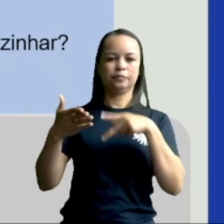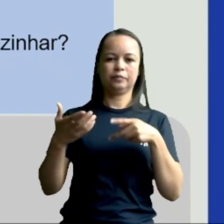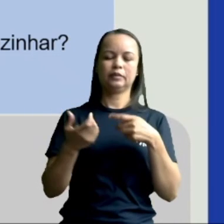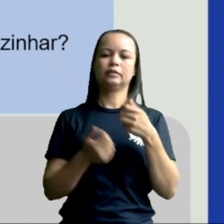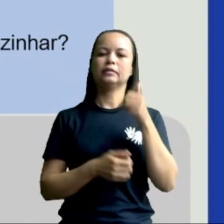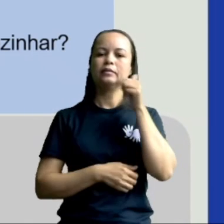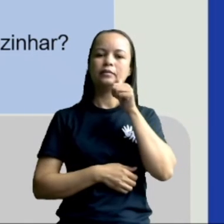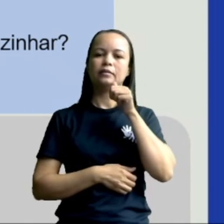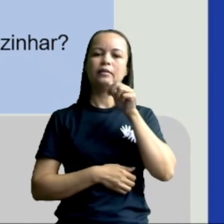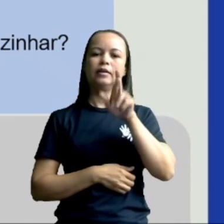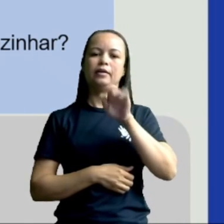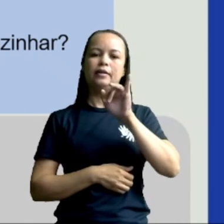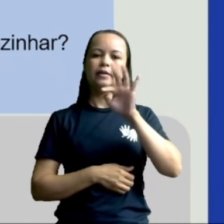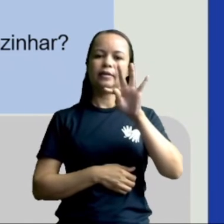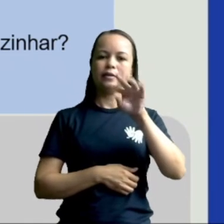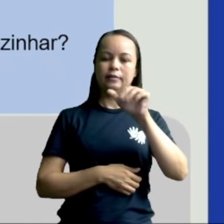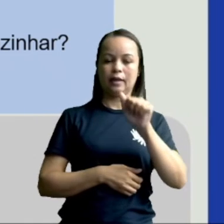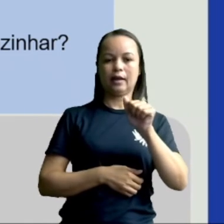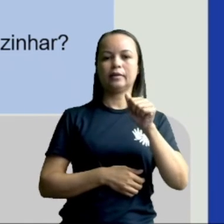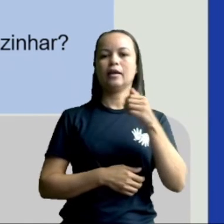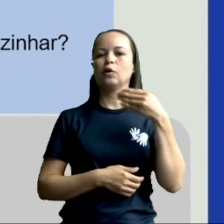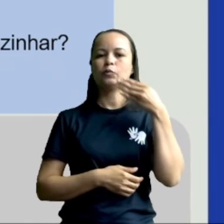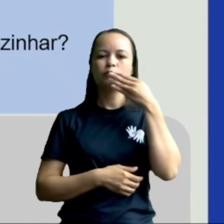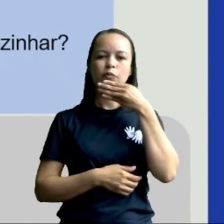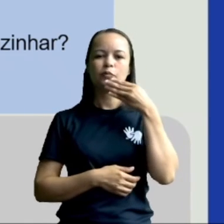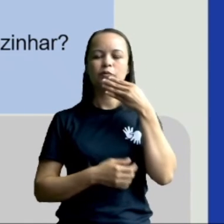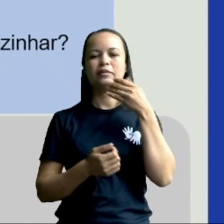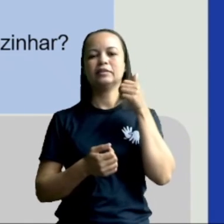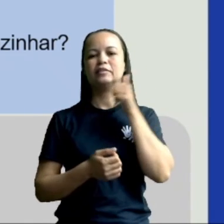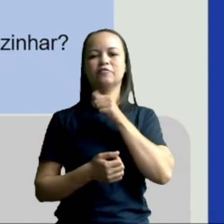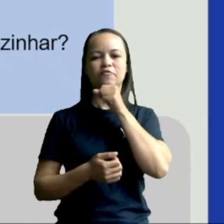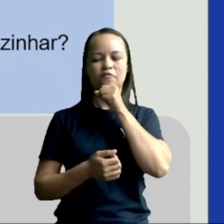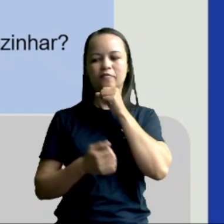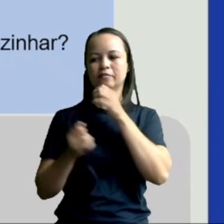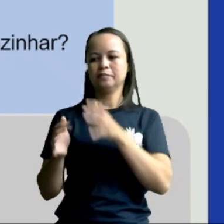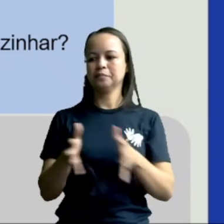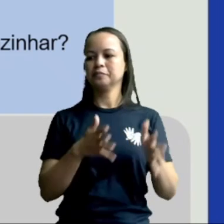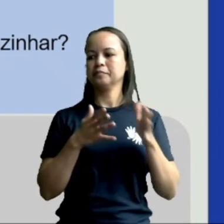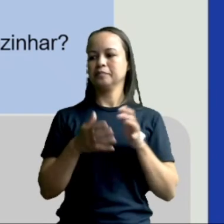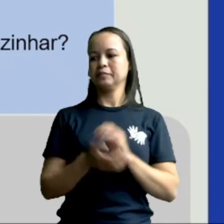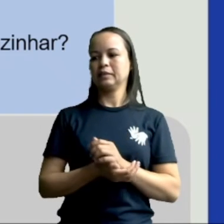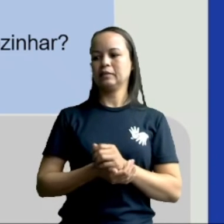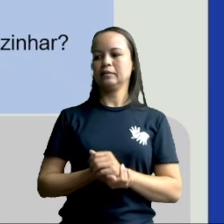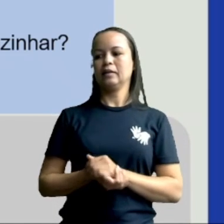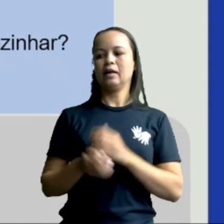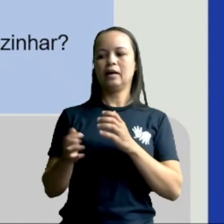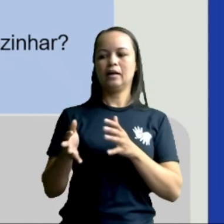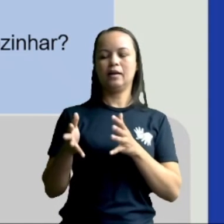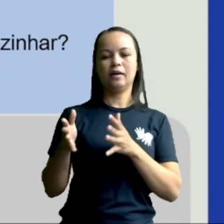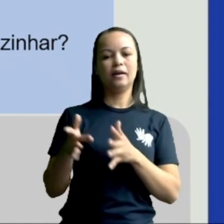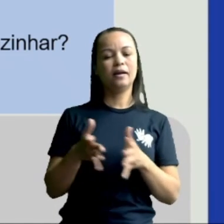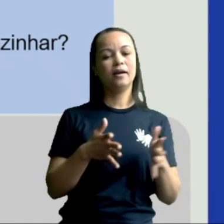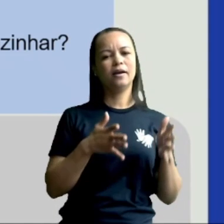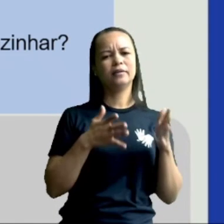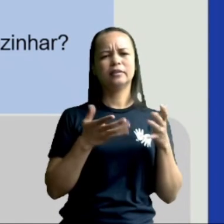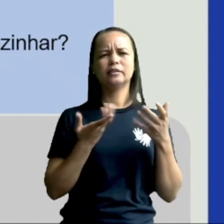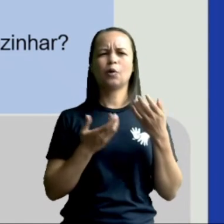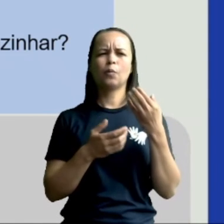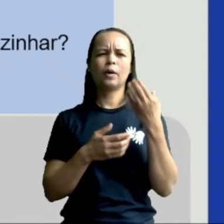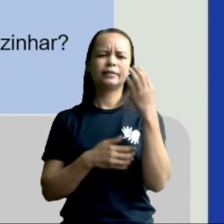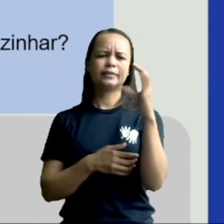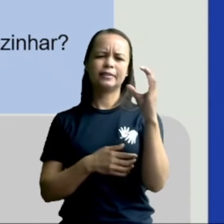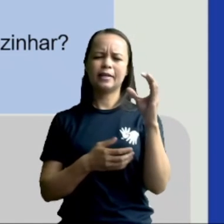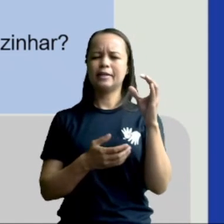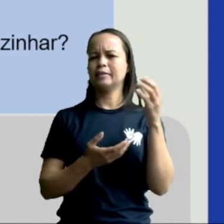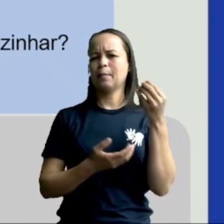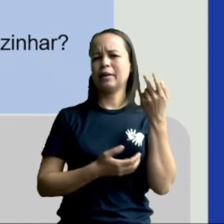Rita Nascer, desculpem. A gente viu que a cozinha é um laboratório, que muitas coisas que a gente faz é ciências, que parece